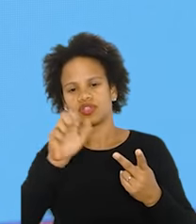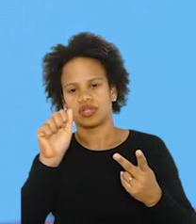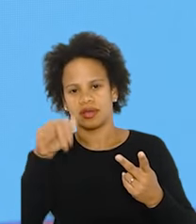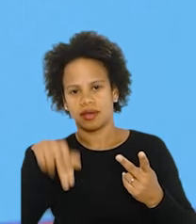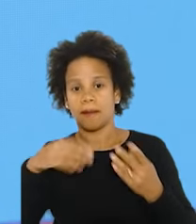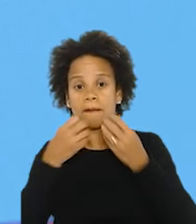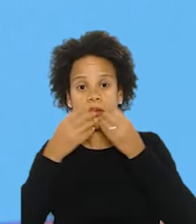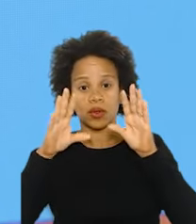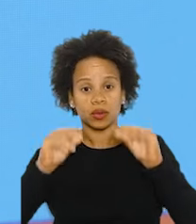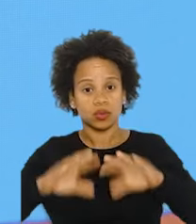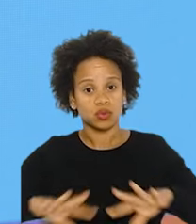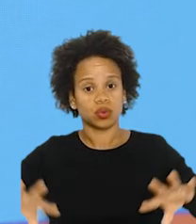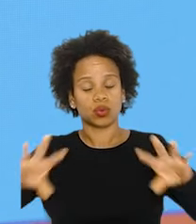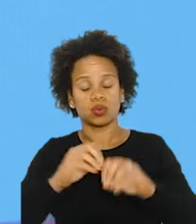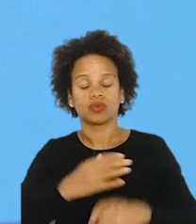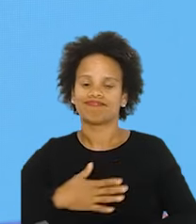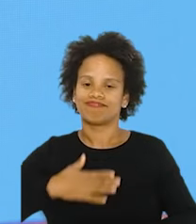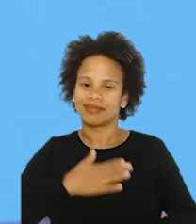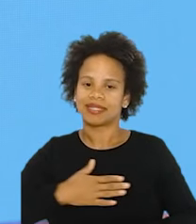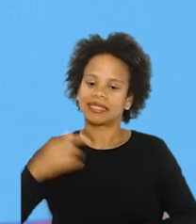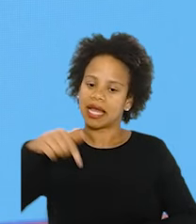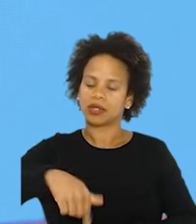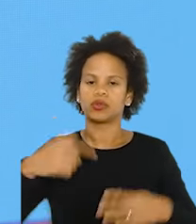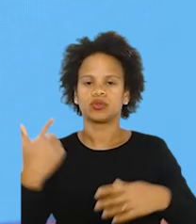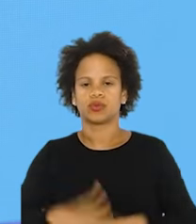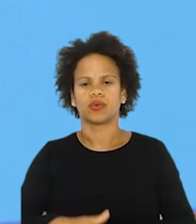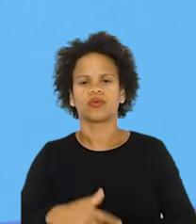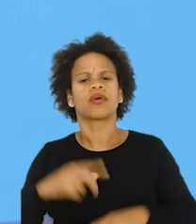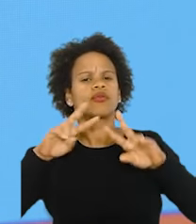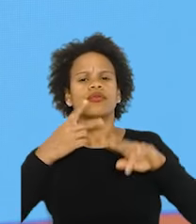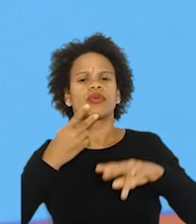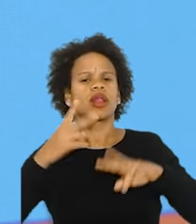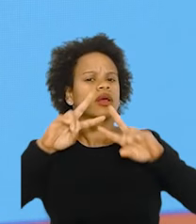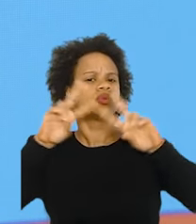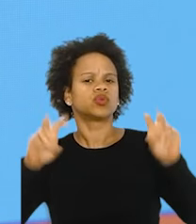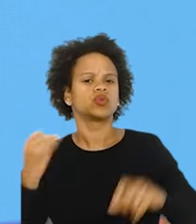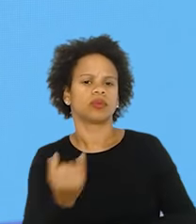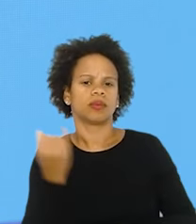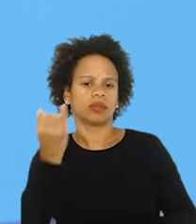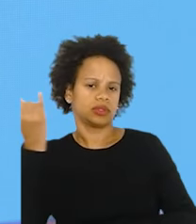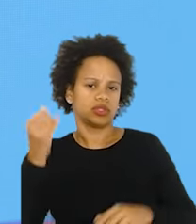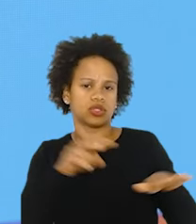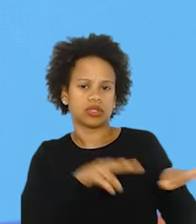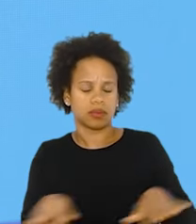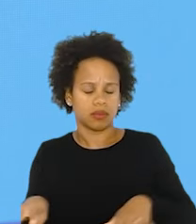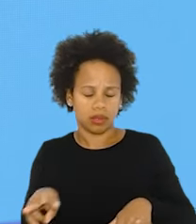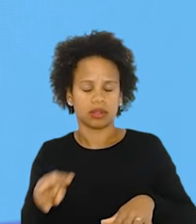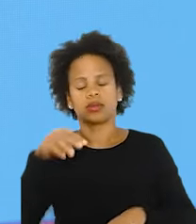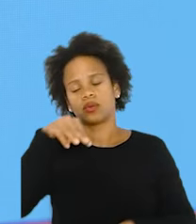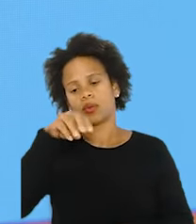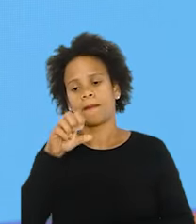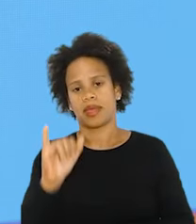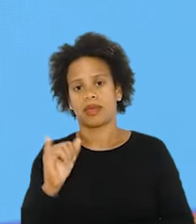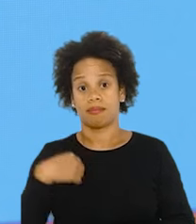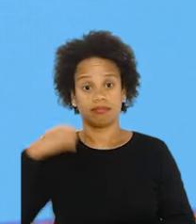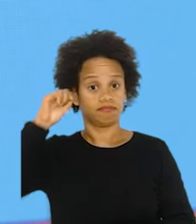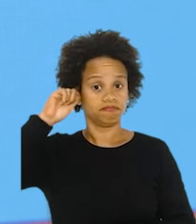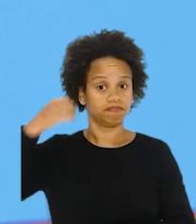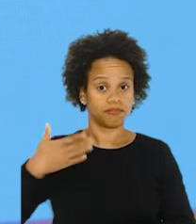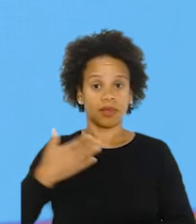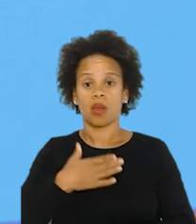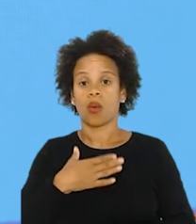vocês mais uma vez e para falar de um assunto tão importante né agora na semana do meio fazendo minha autodescrição sou um